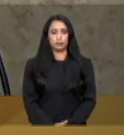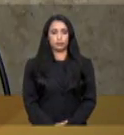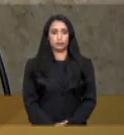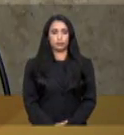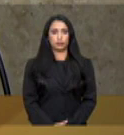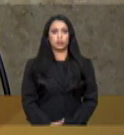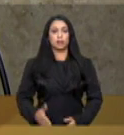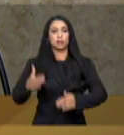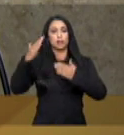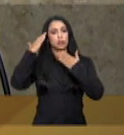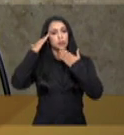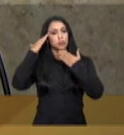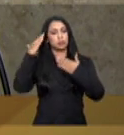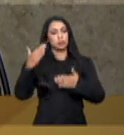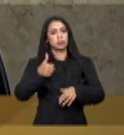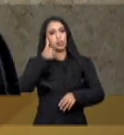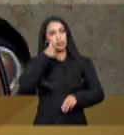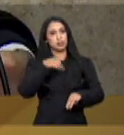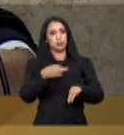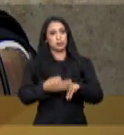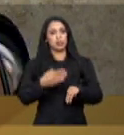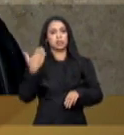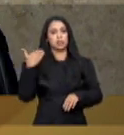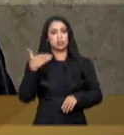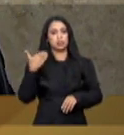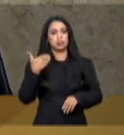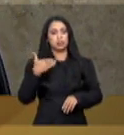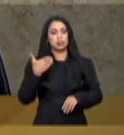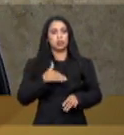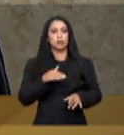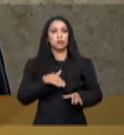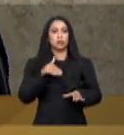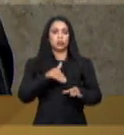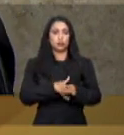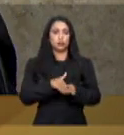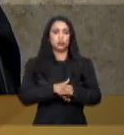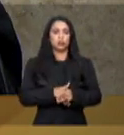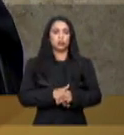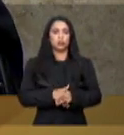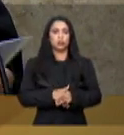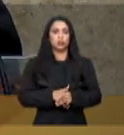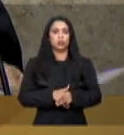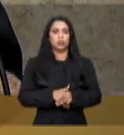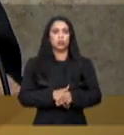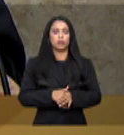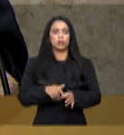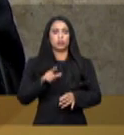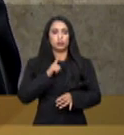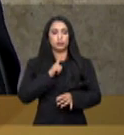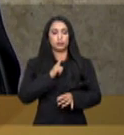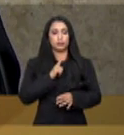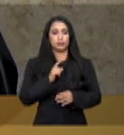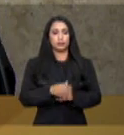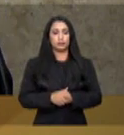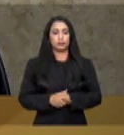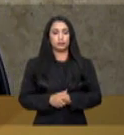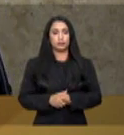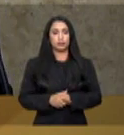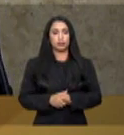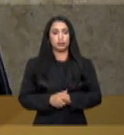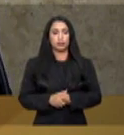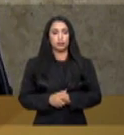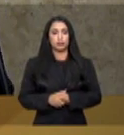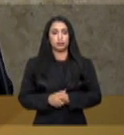Muito obrigado, ministra Carmen Lúcia, pelo minucioso voto que acaba de proferir. Ao centro da mesa, formato